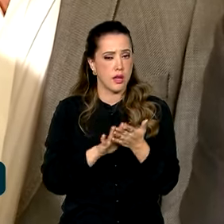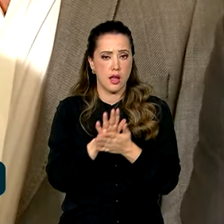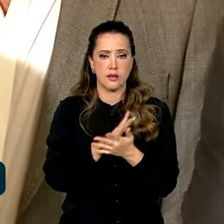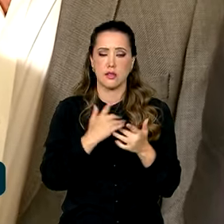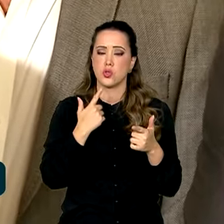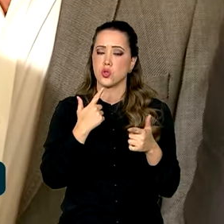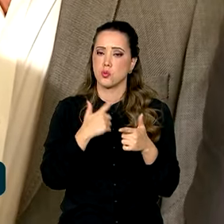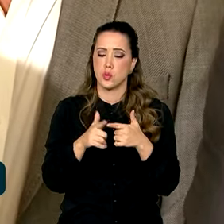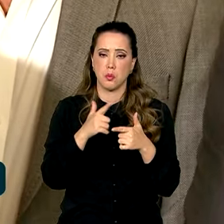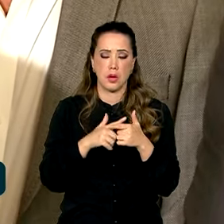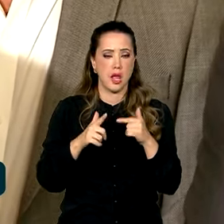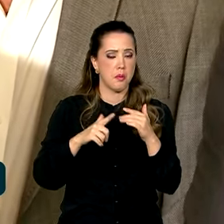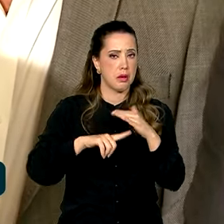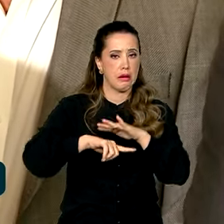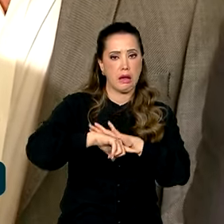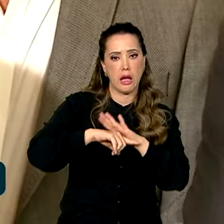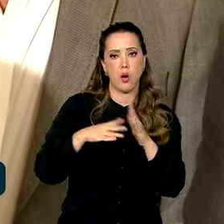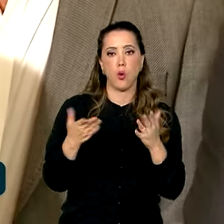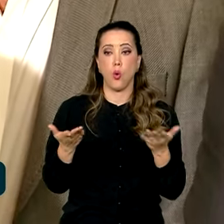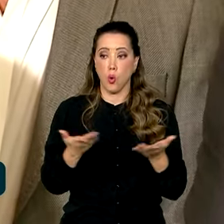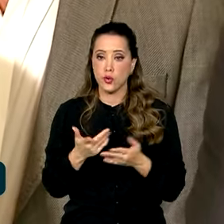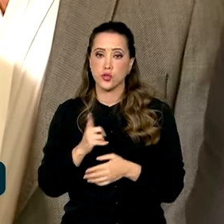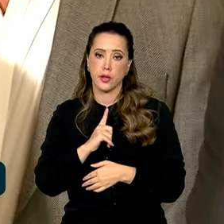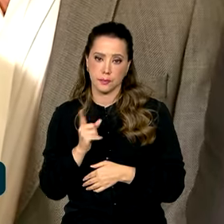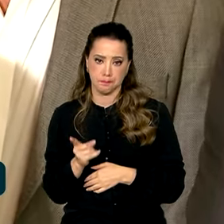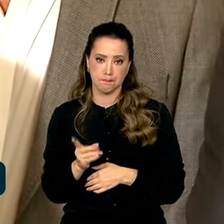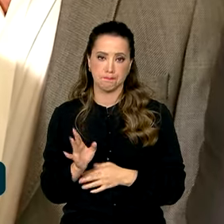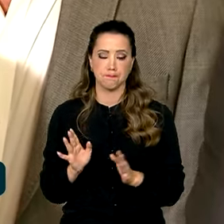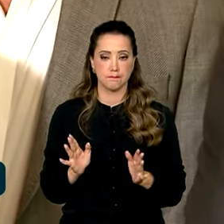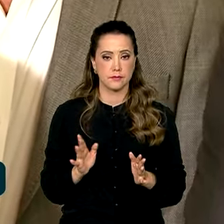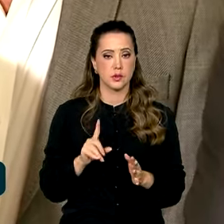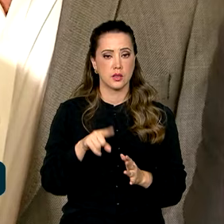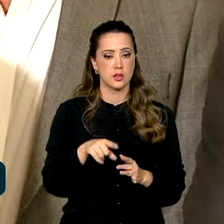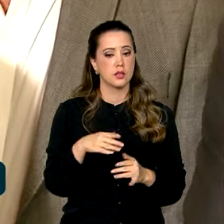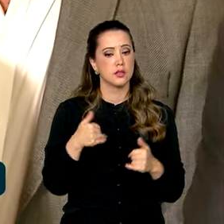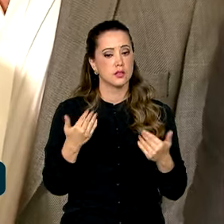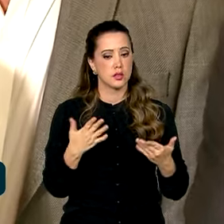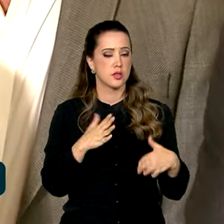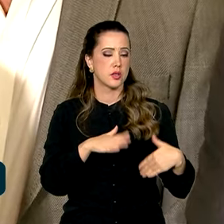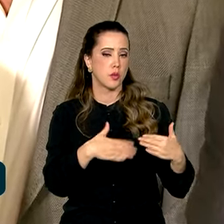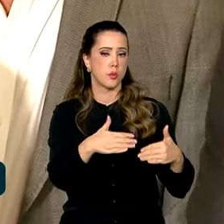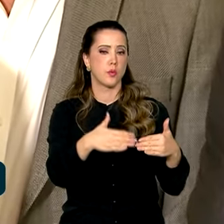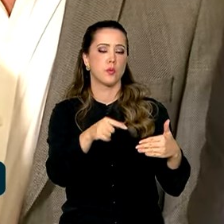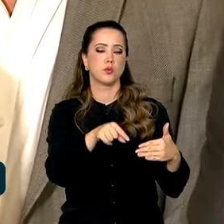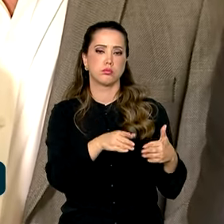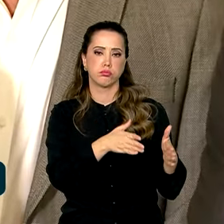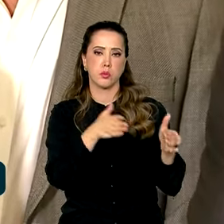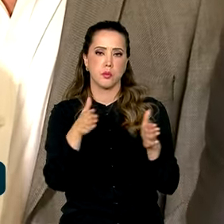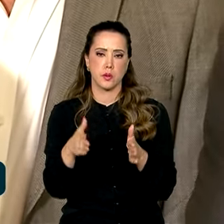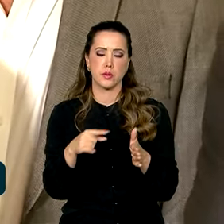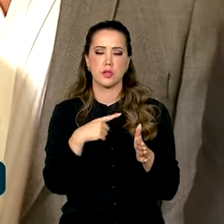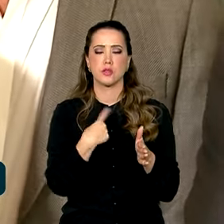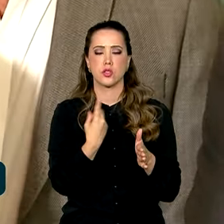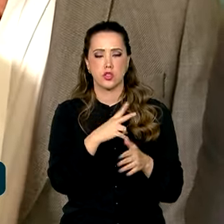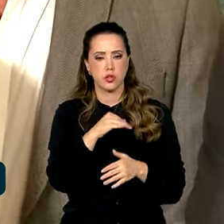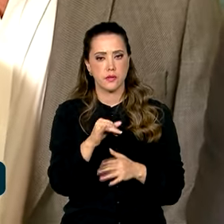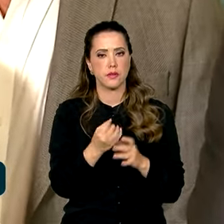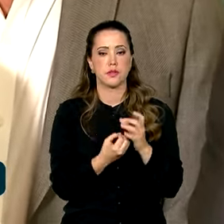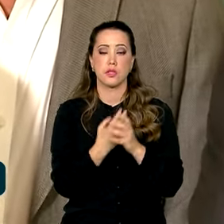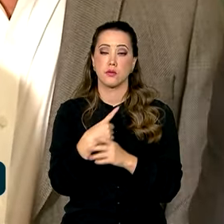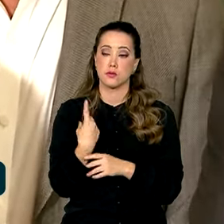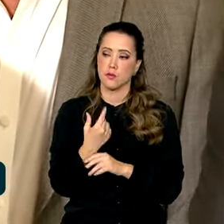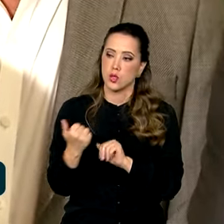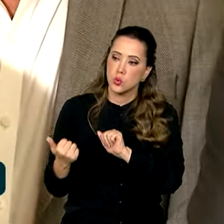absolutamente nenhuma ilegalidade que hoje existe. Portanto, esse é o processo que nós vamos construir de